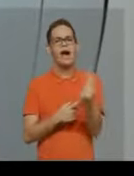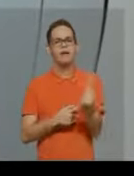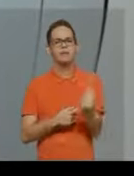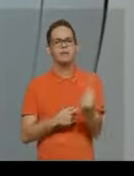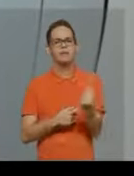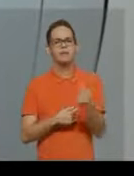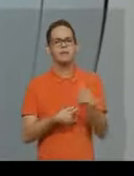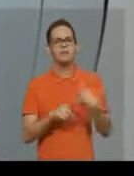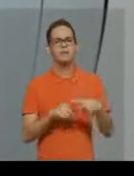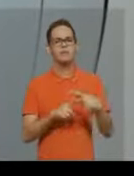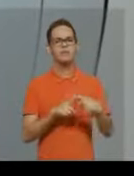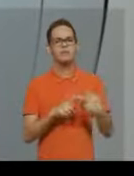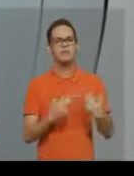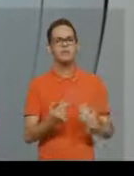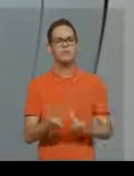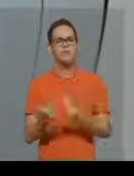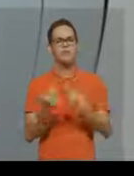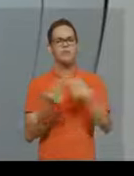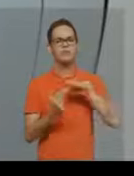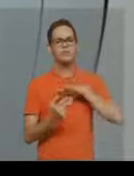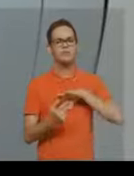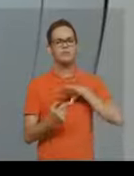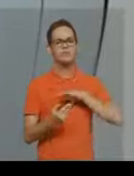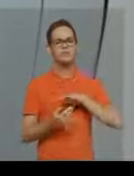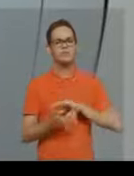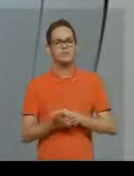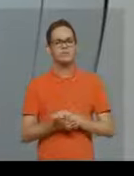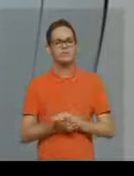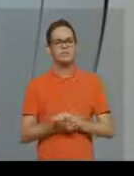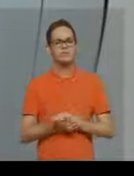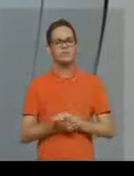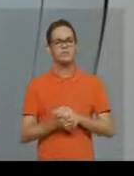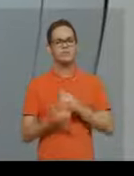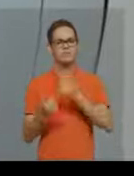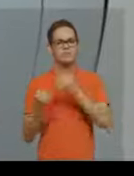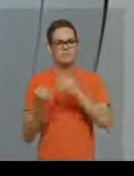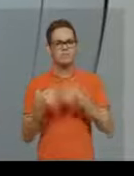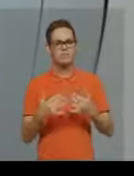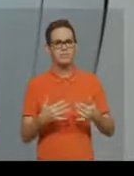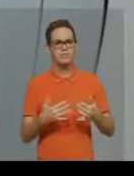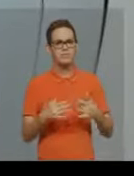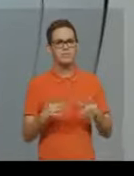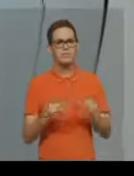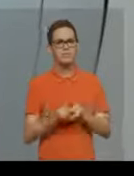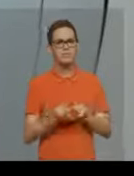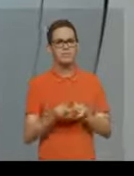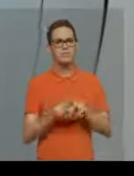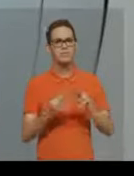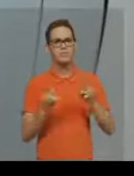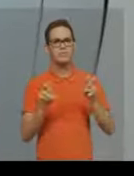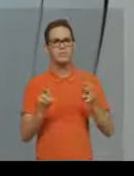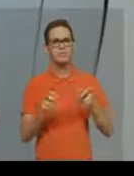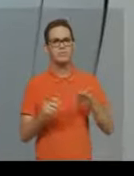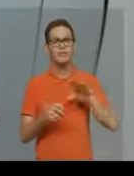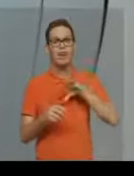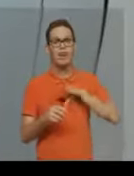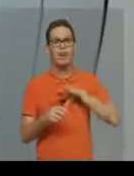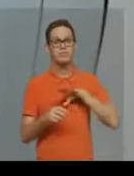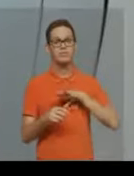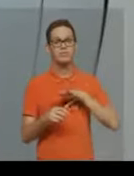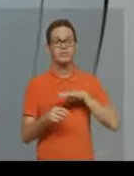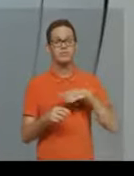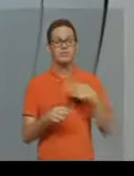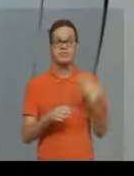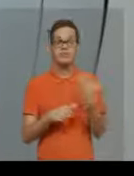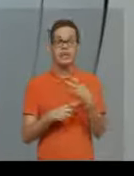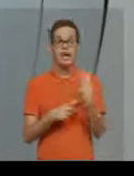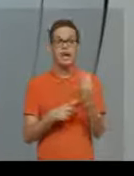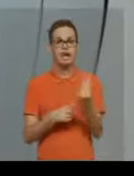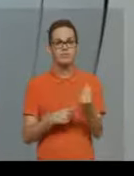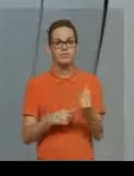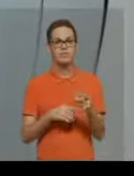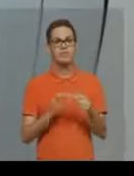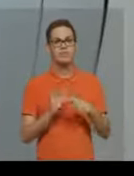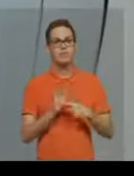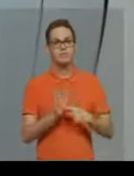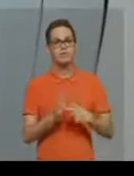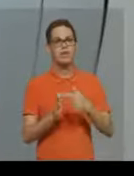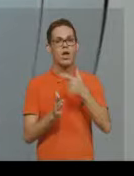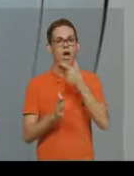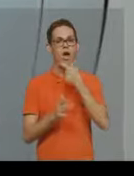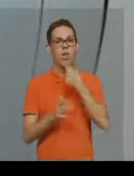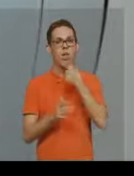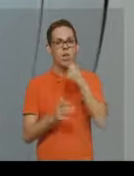língua portuguesa, né? Que fala muito sobre ele, mas a arte também fala. É renascentista,